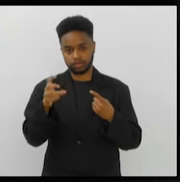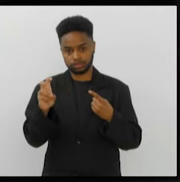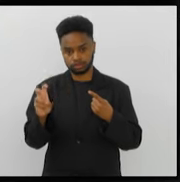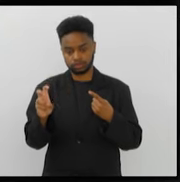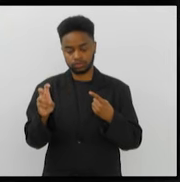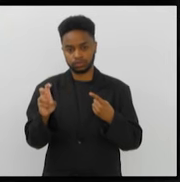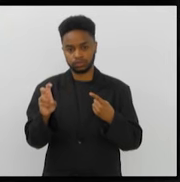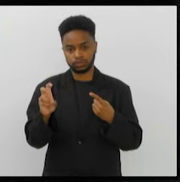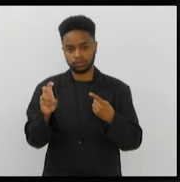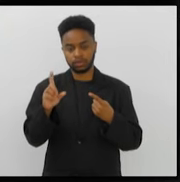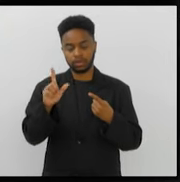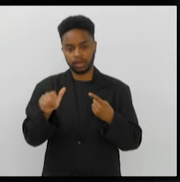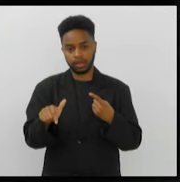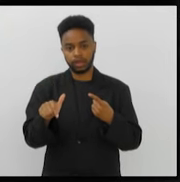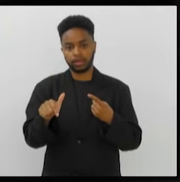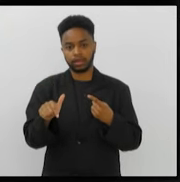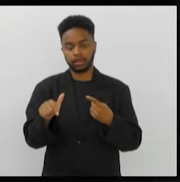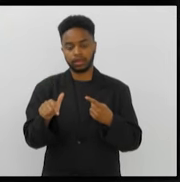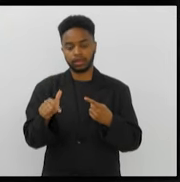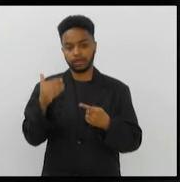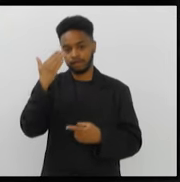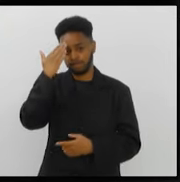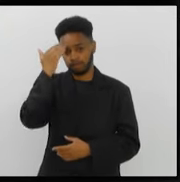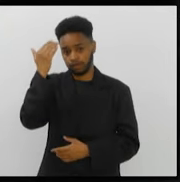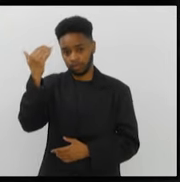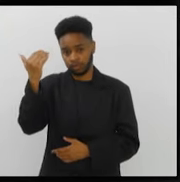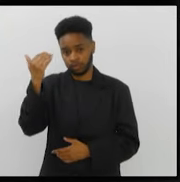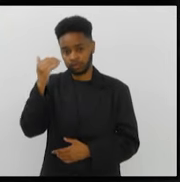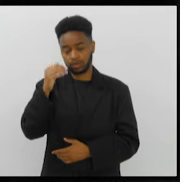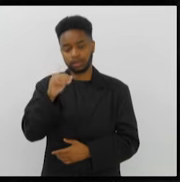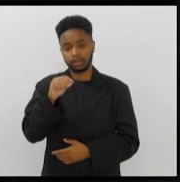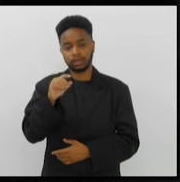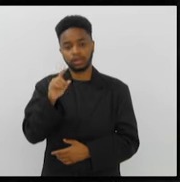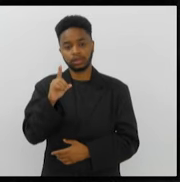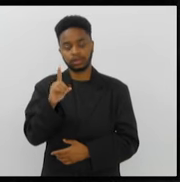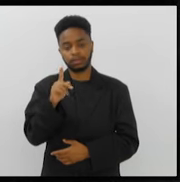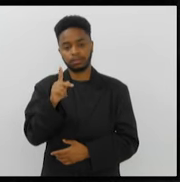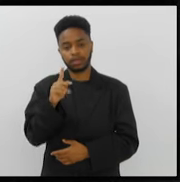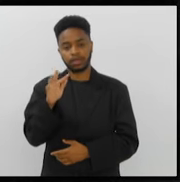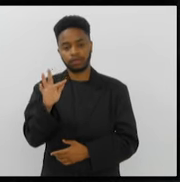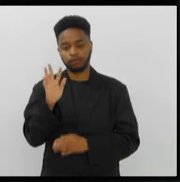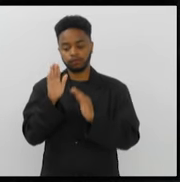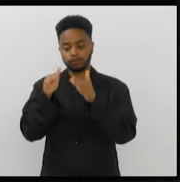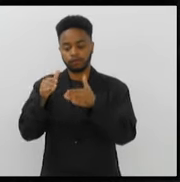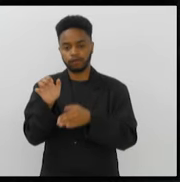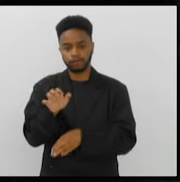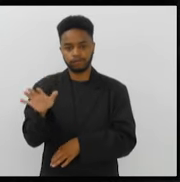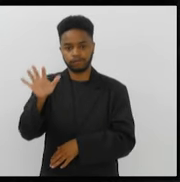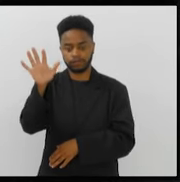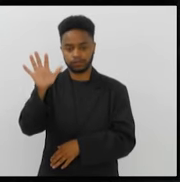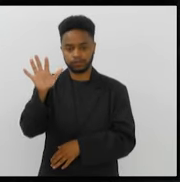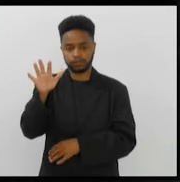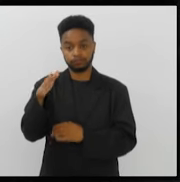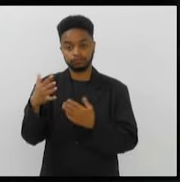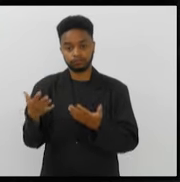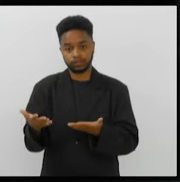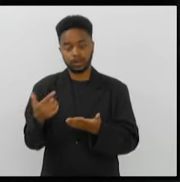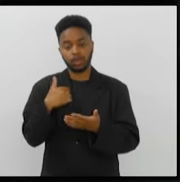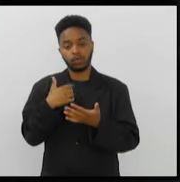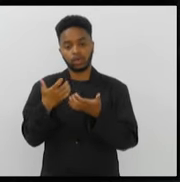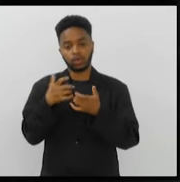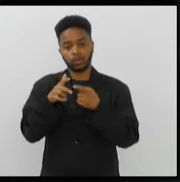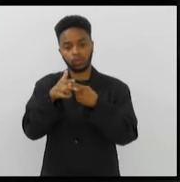que é a famigerada e conhecida ADPF das favelas, e eu gostaria de